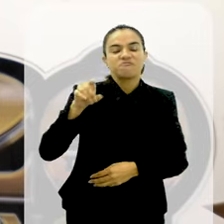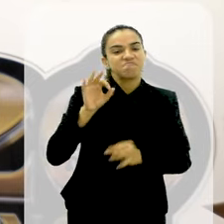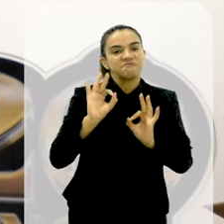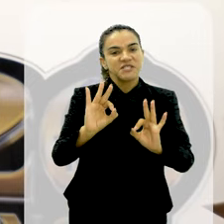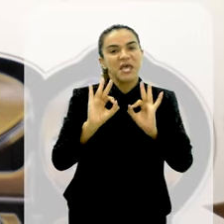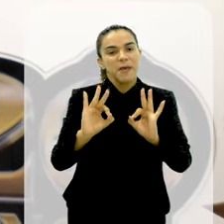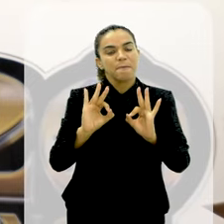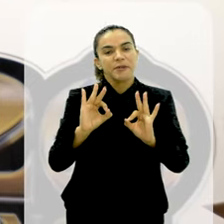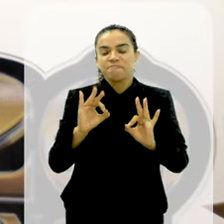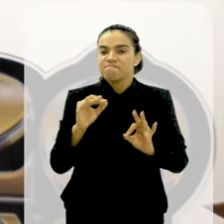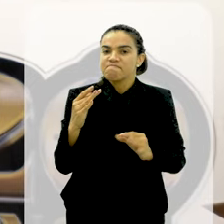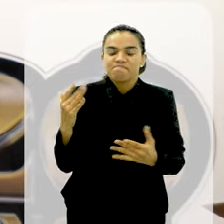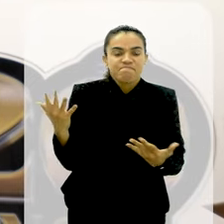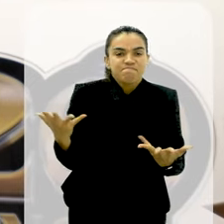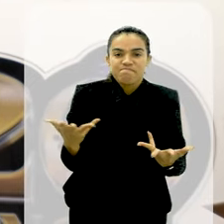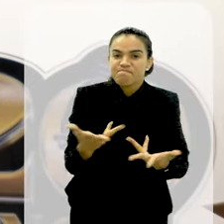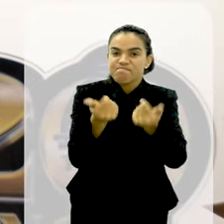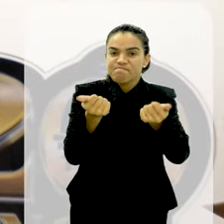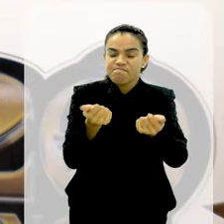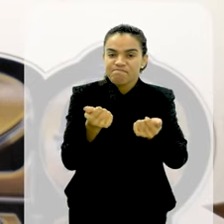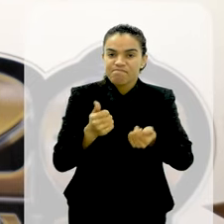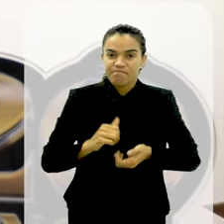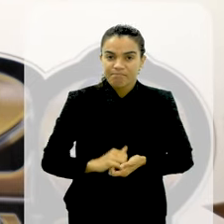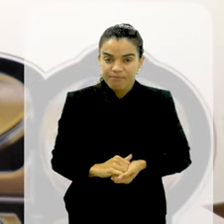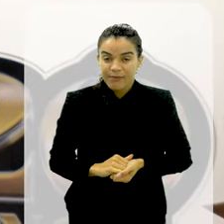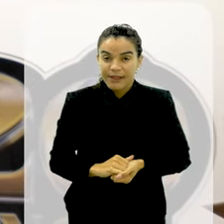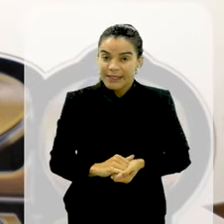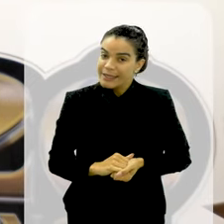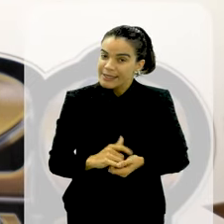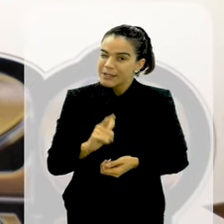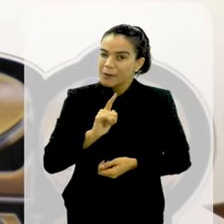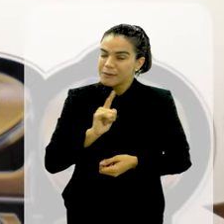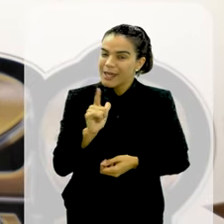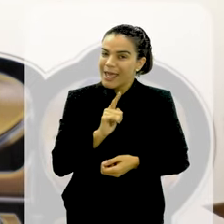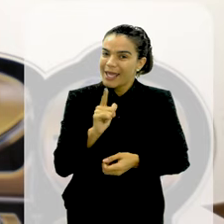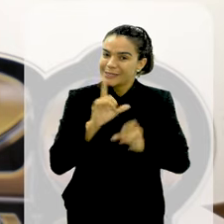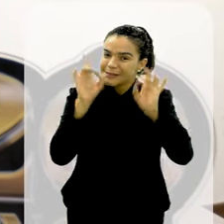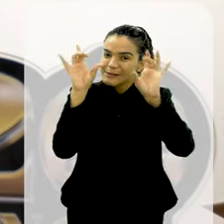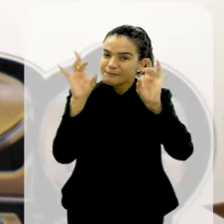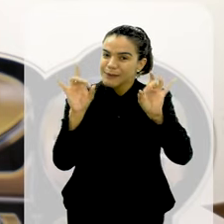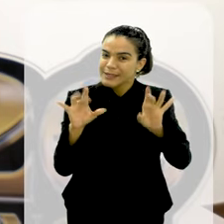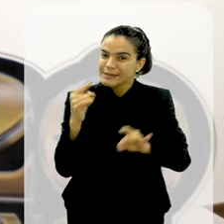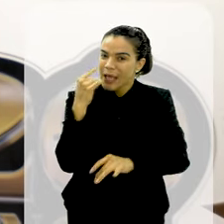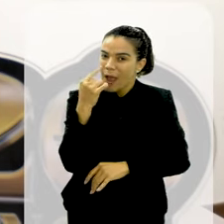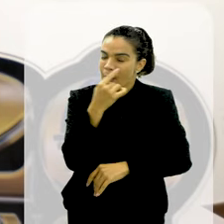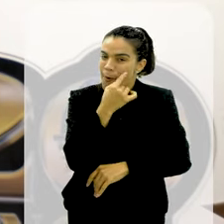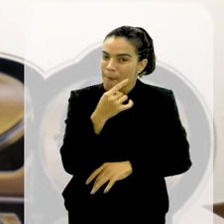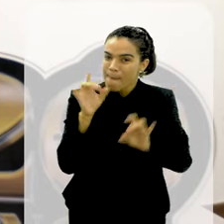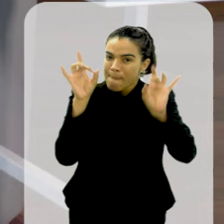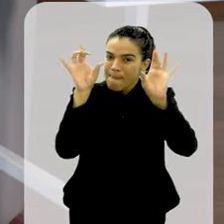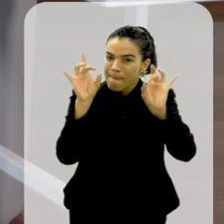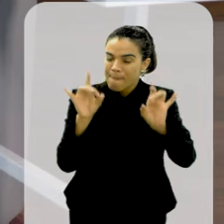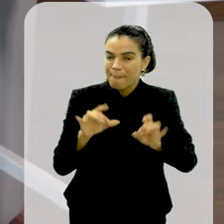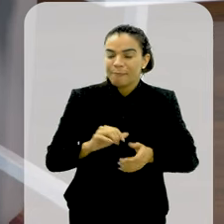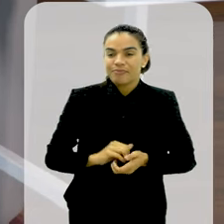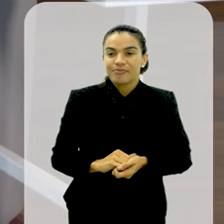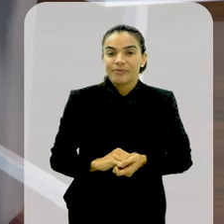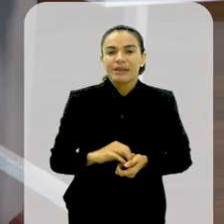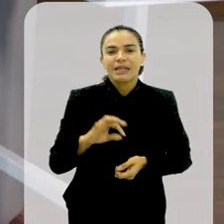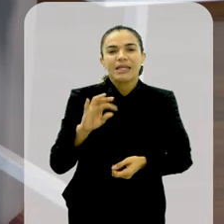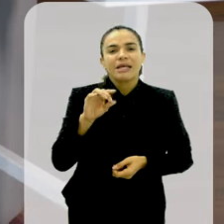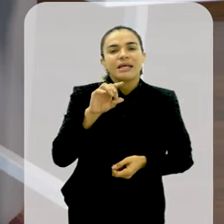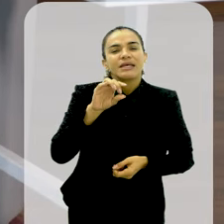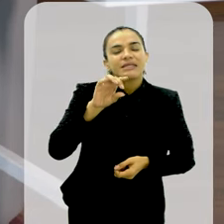maior. Ai. Sempre vai parecer maior. Então a gente tem essa particularidade aí com o nosso amigo Joãozinho 30.